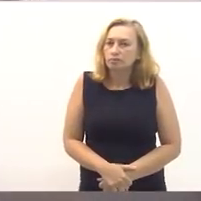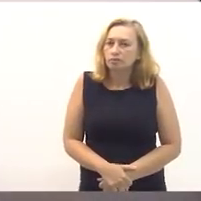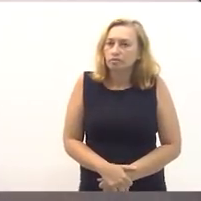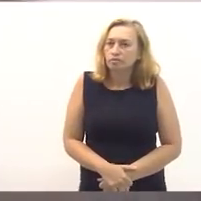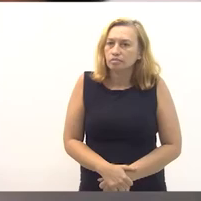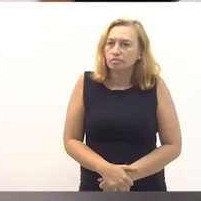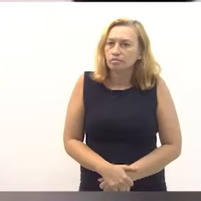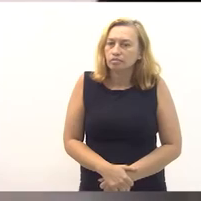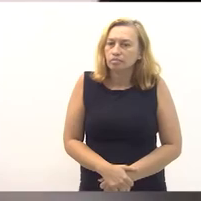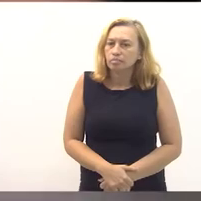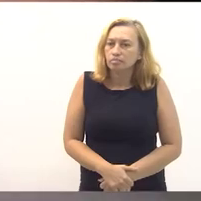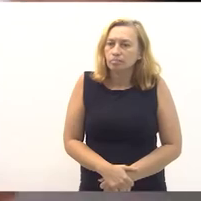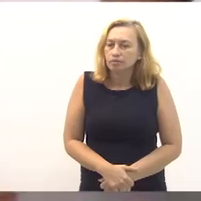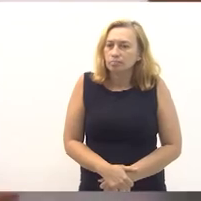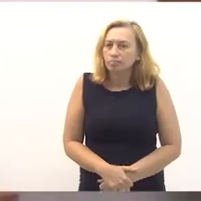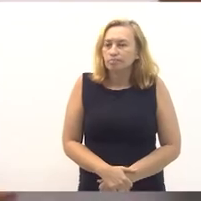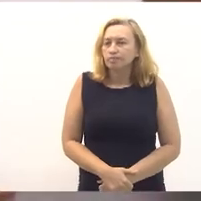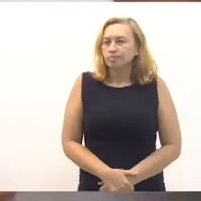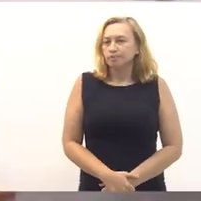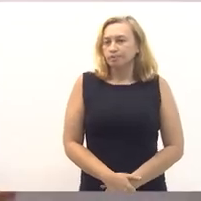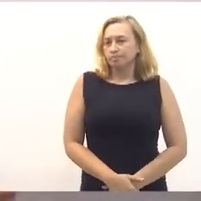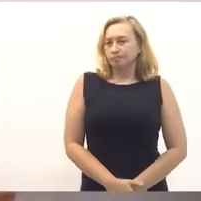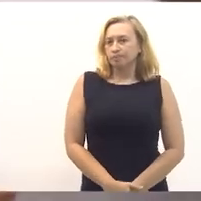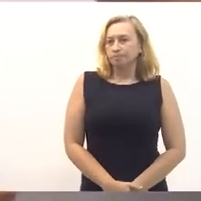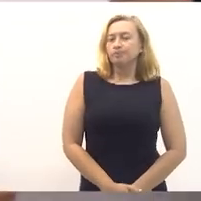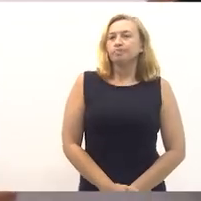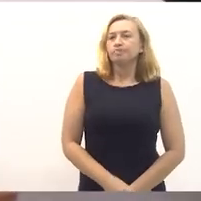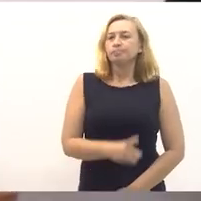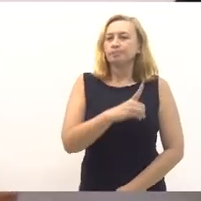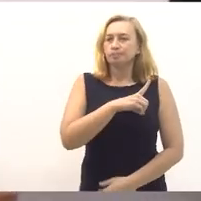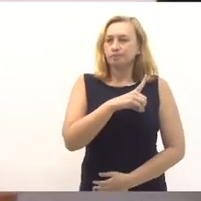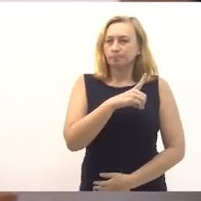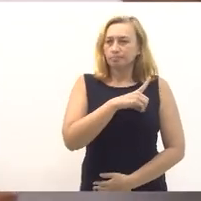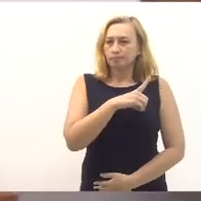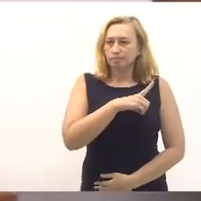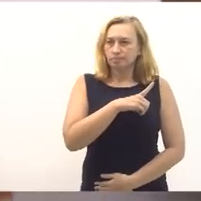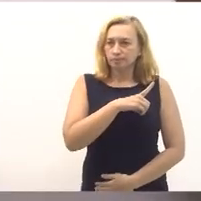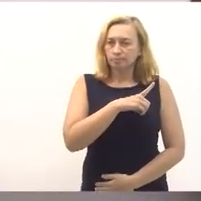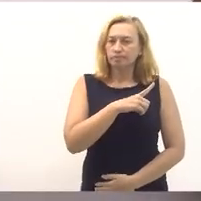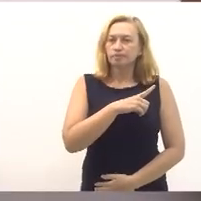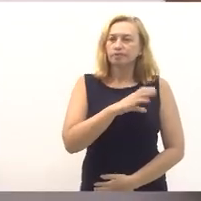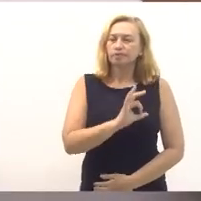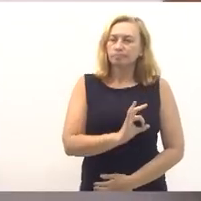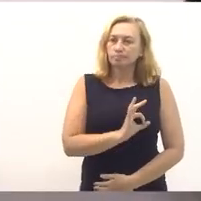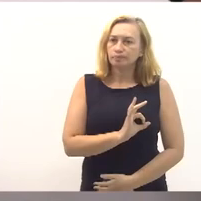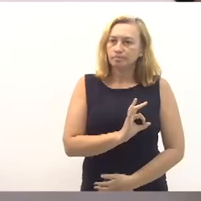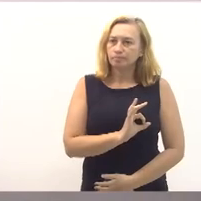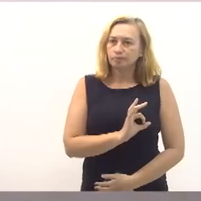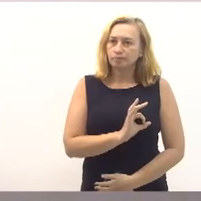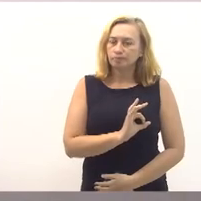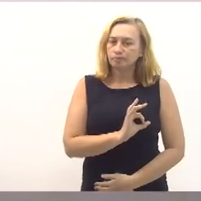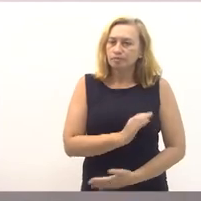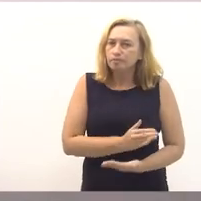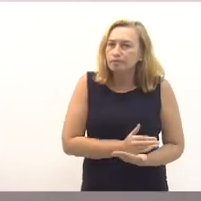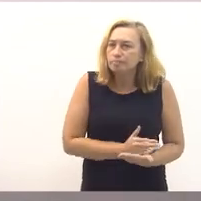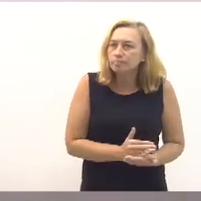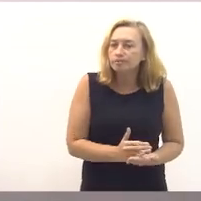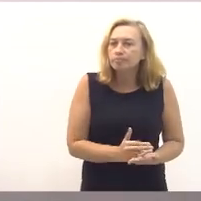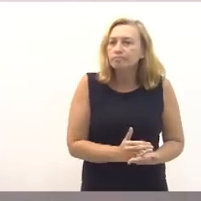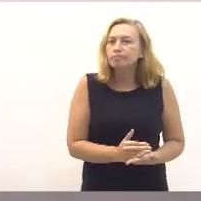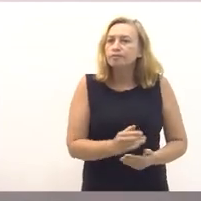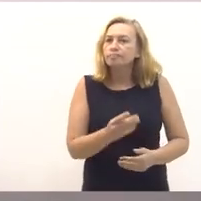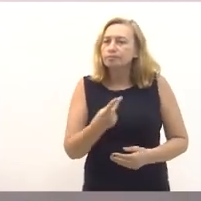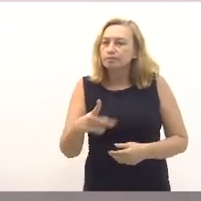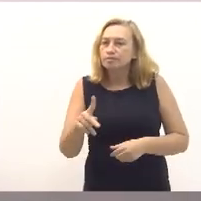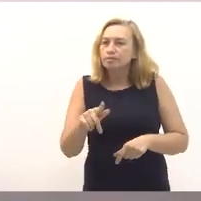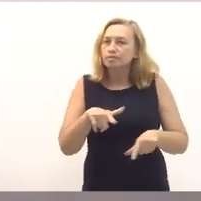é exatamente então o delegado de polícia tem que há um tempo que começa o seu